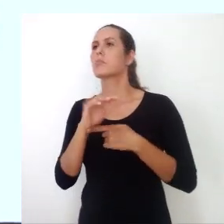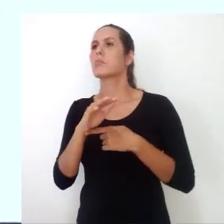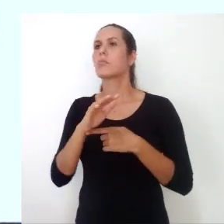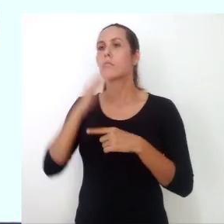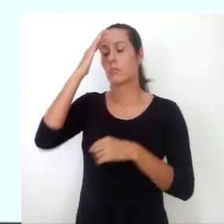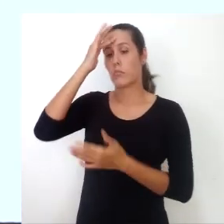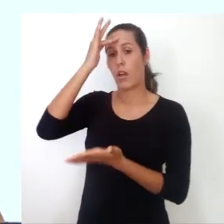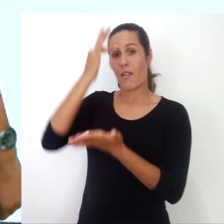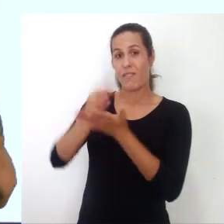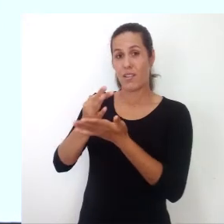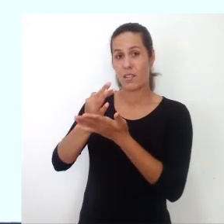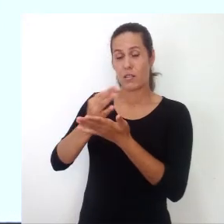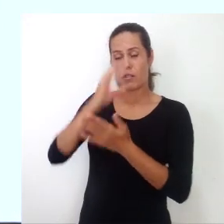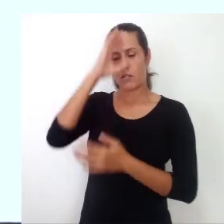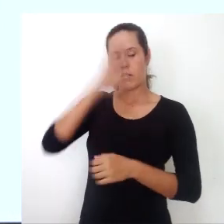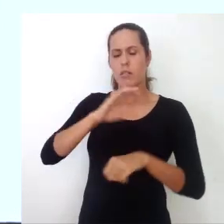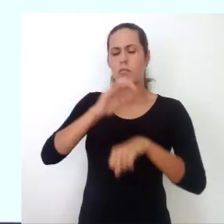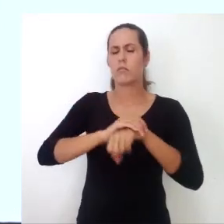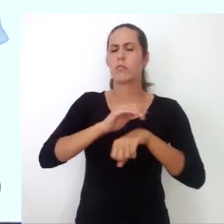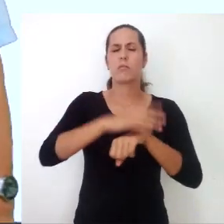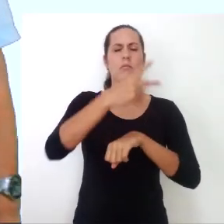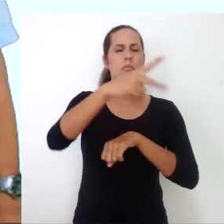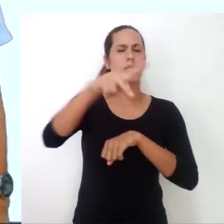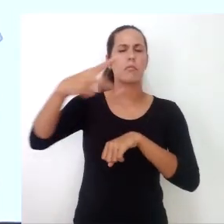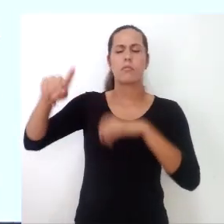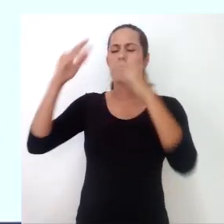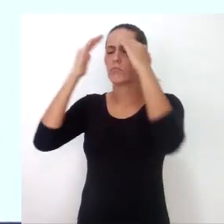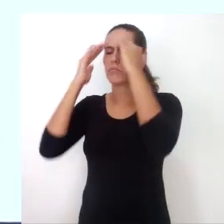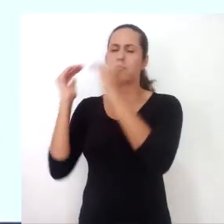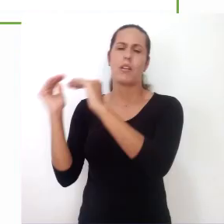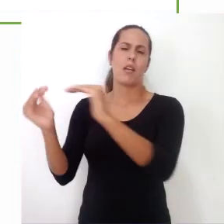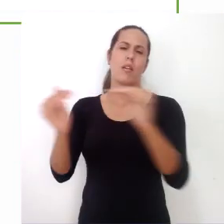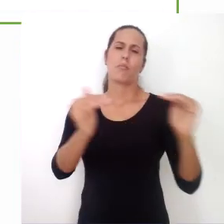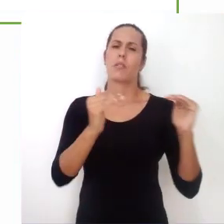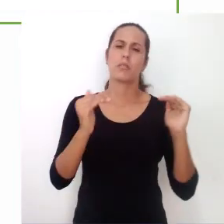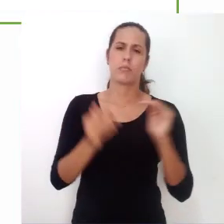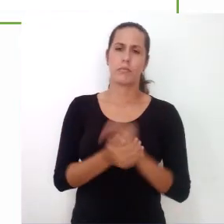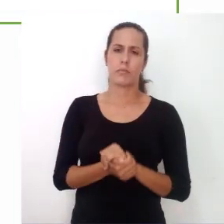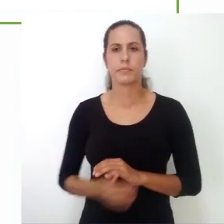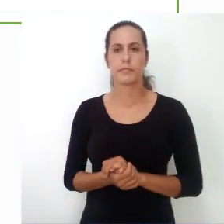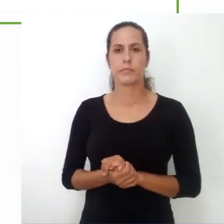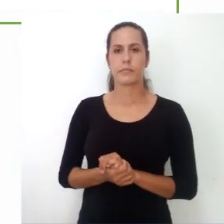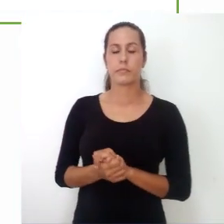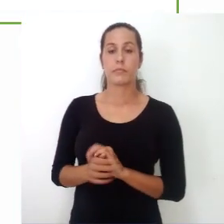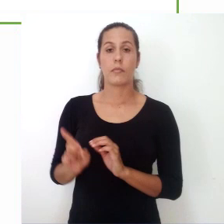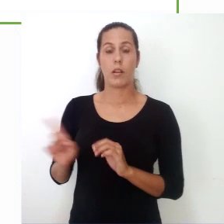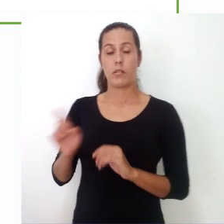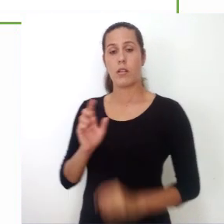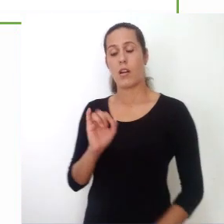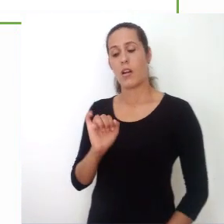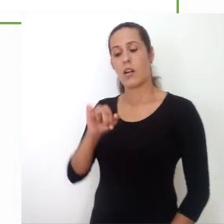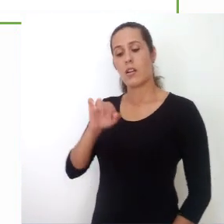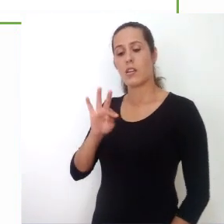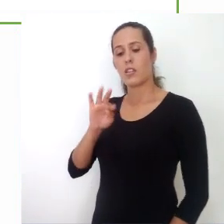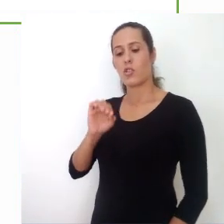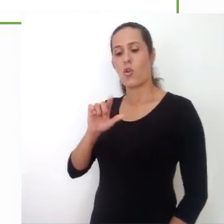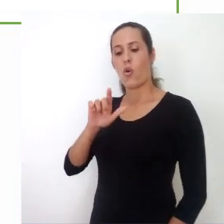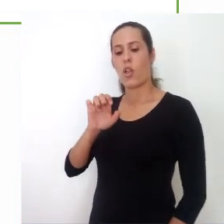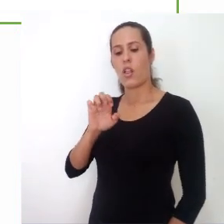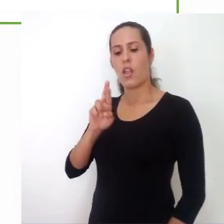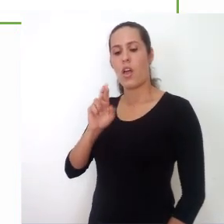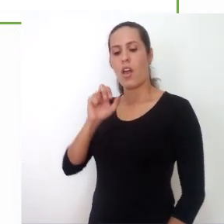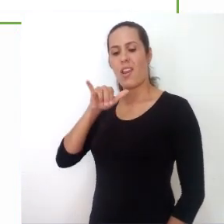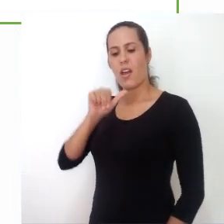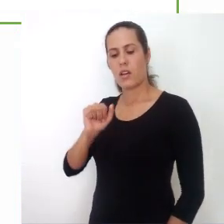vez, crença de cada cidadão, o respeito. Uma questão importante é essa aqui. A